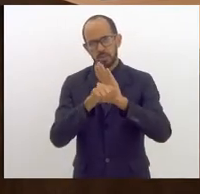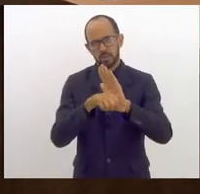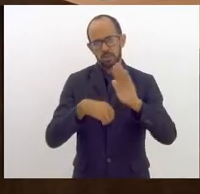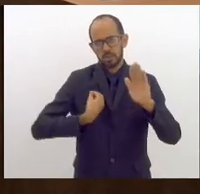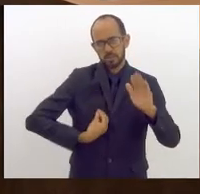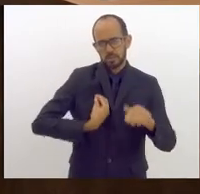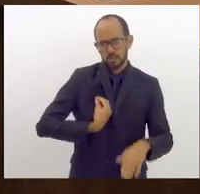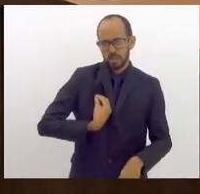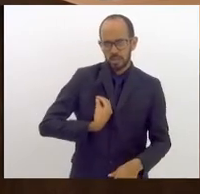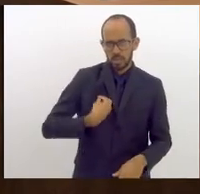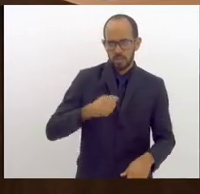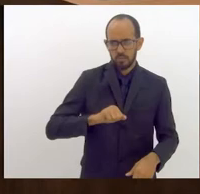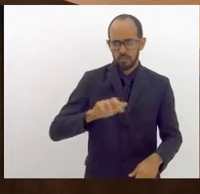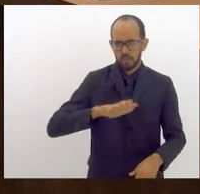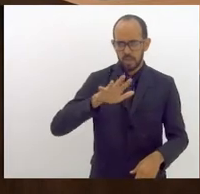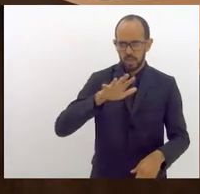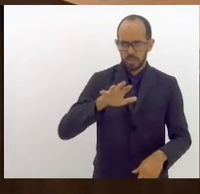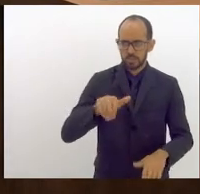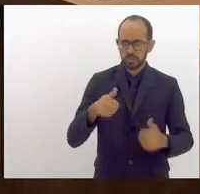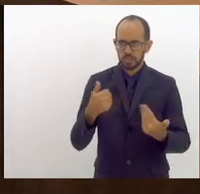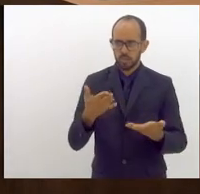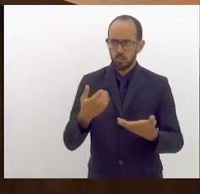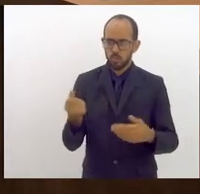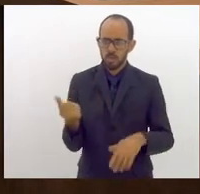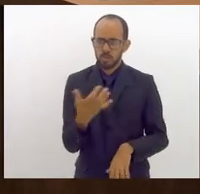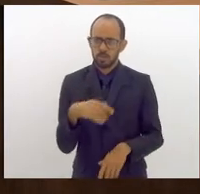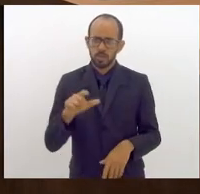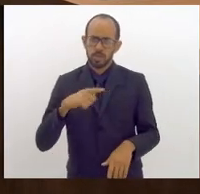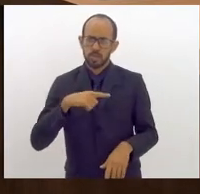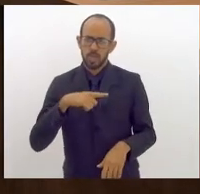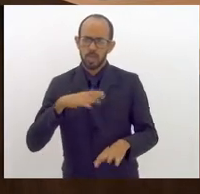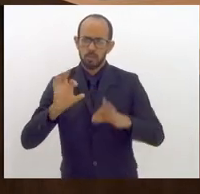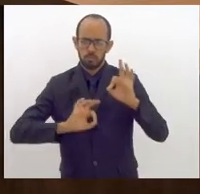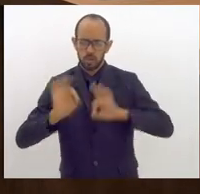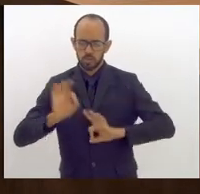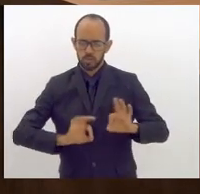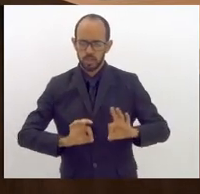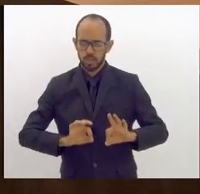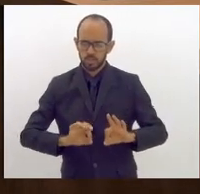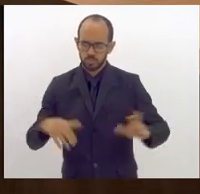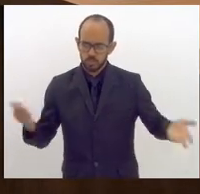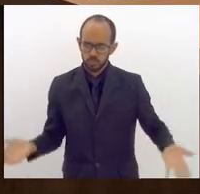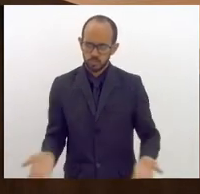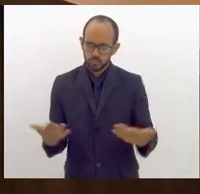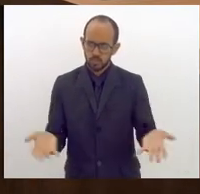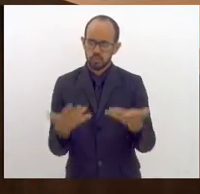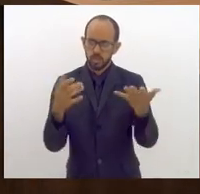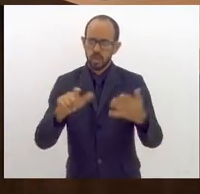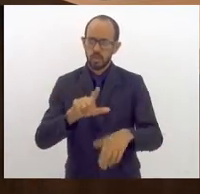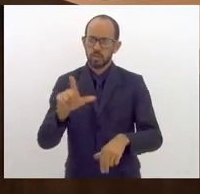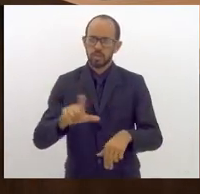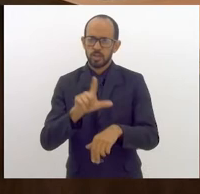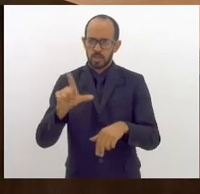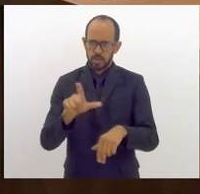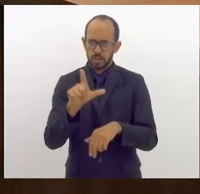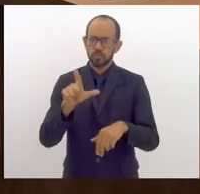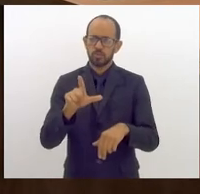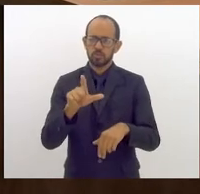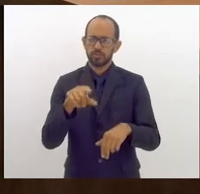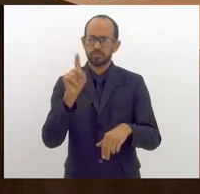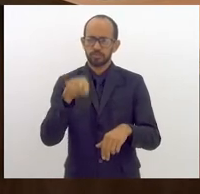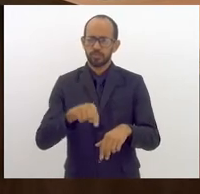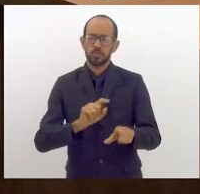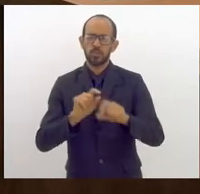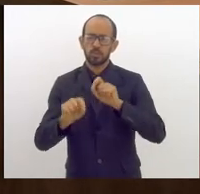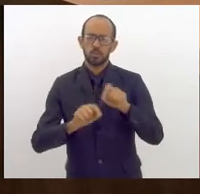quando a gente traz aqui todo um projeto de fomento cultural e literário na favela Deputado waldeck Carneiro é